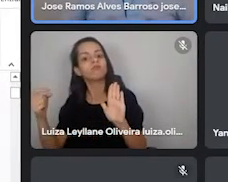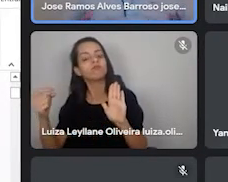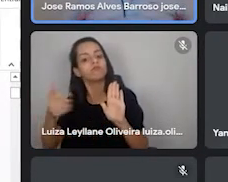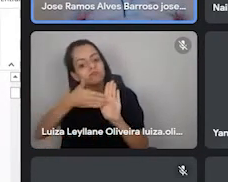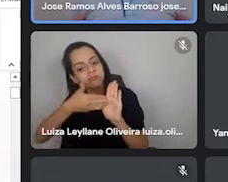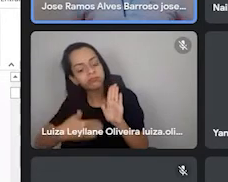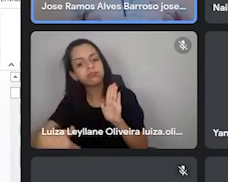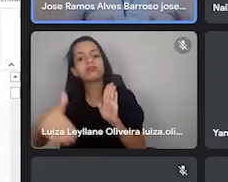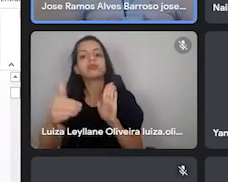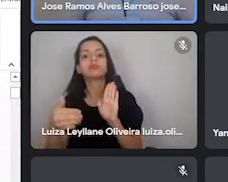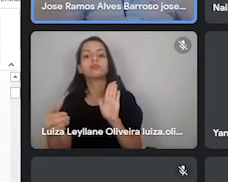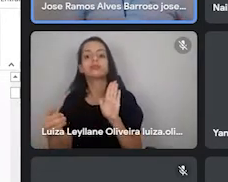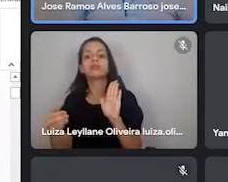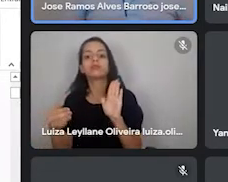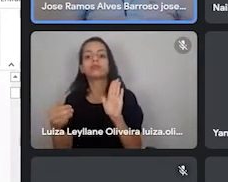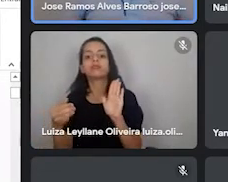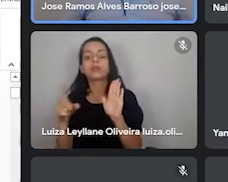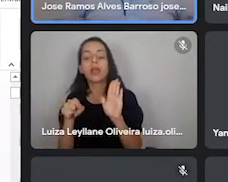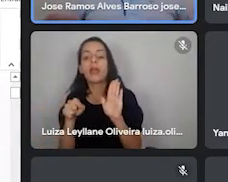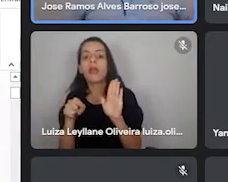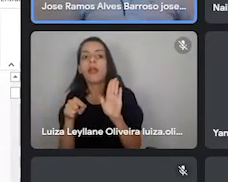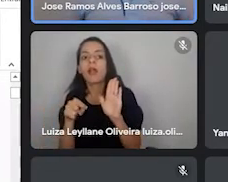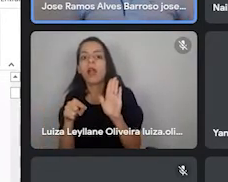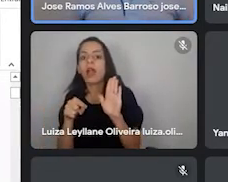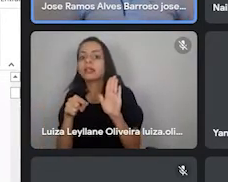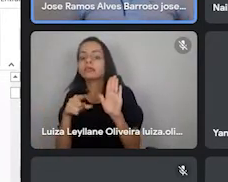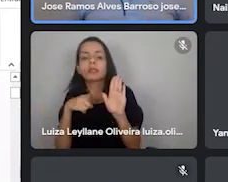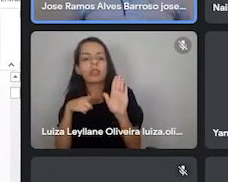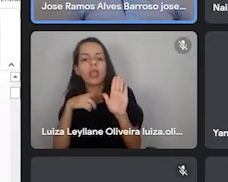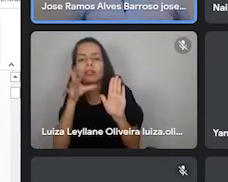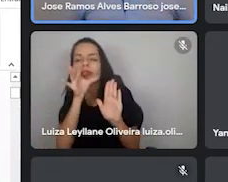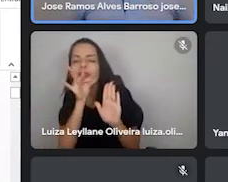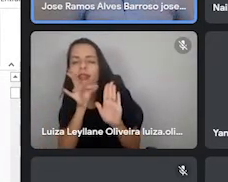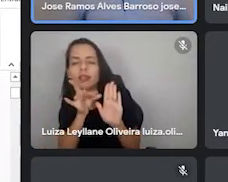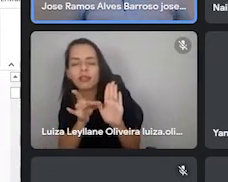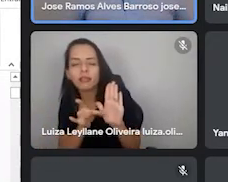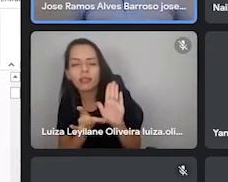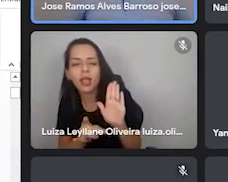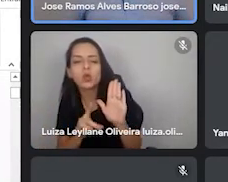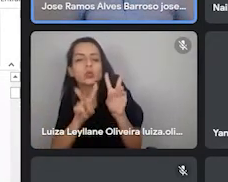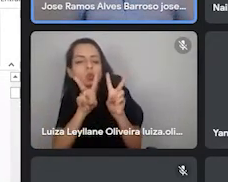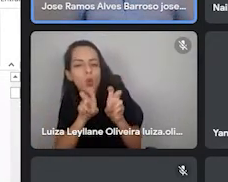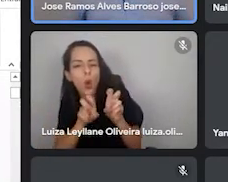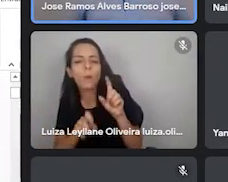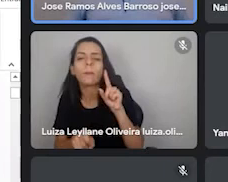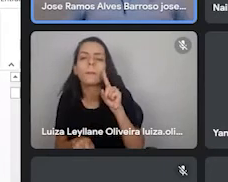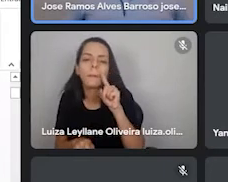vamos dizer assim, passar a englobar mais os riscos existentes.